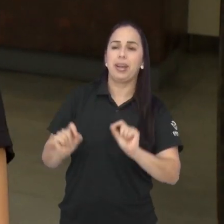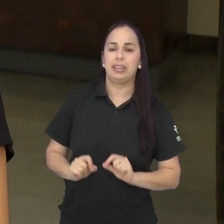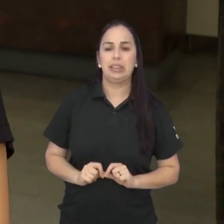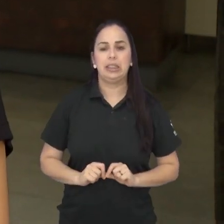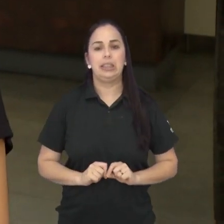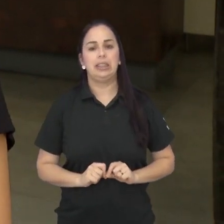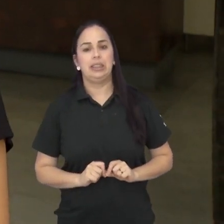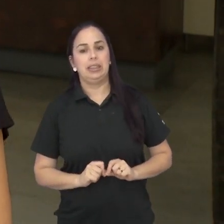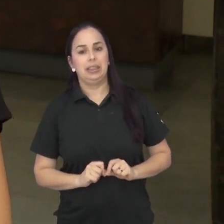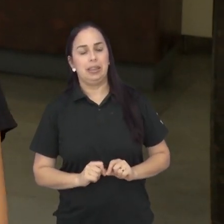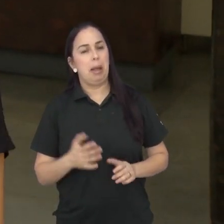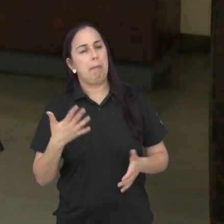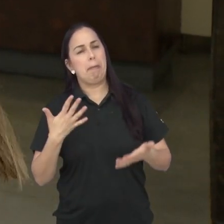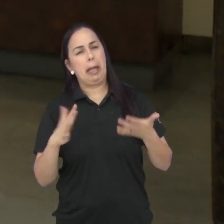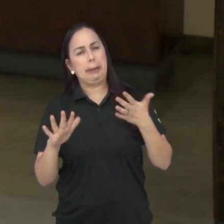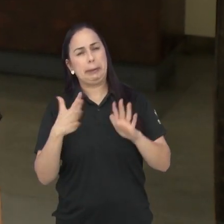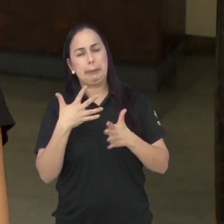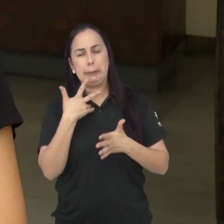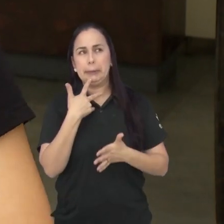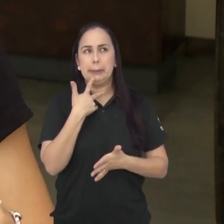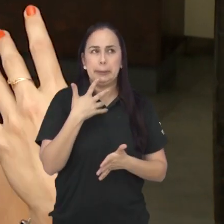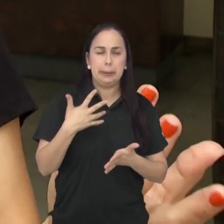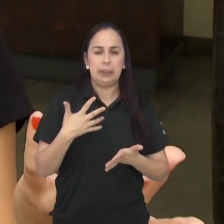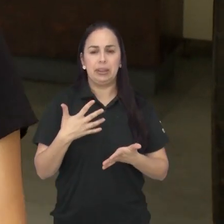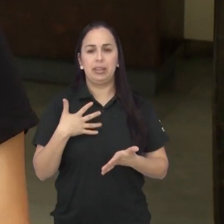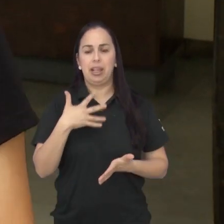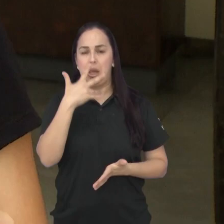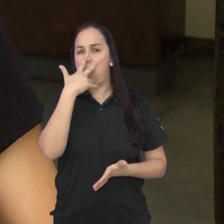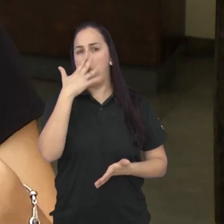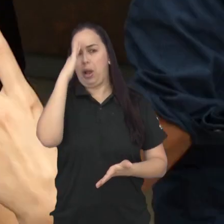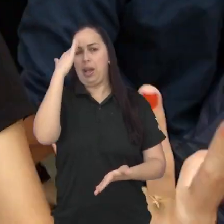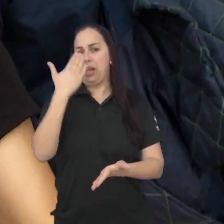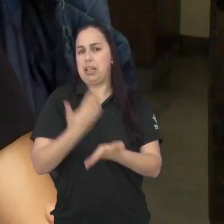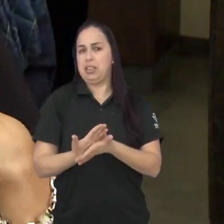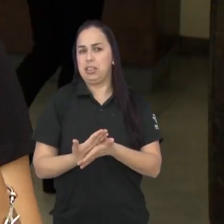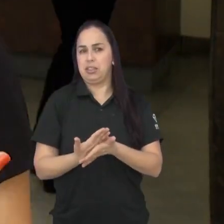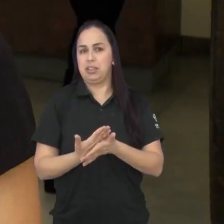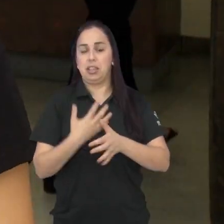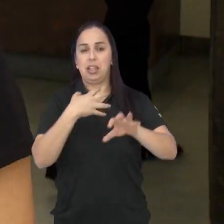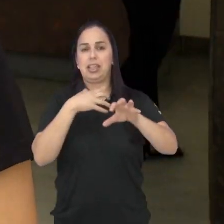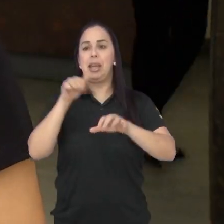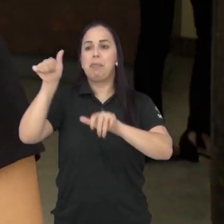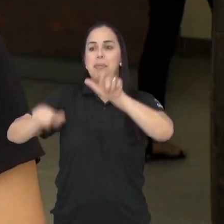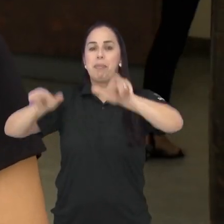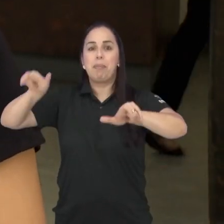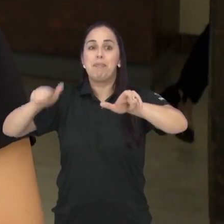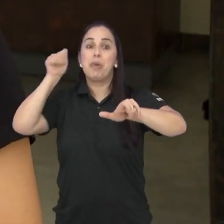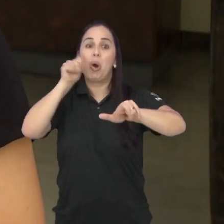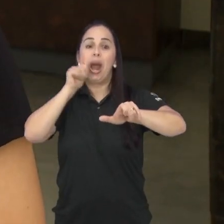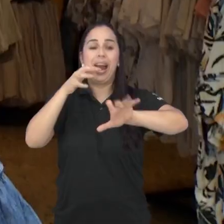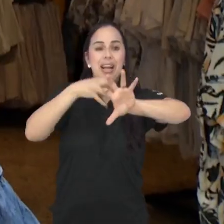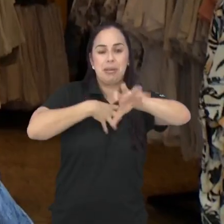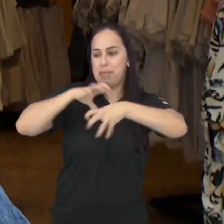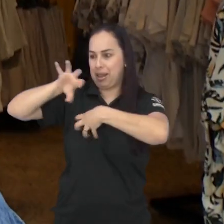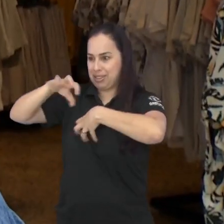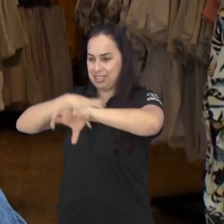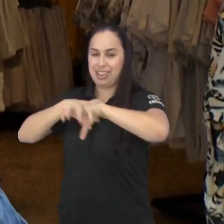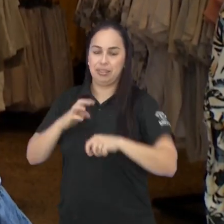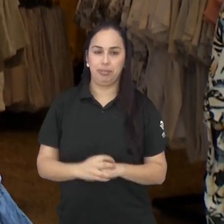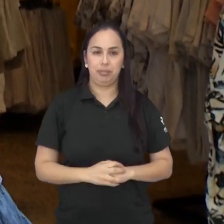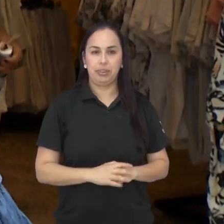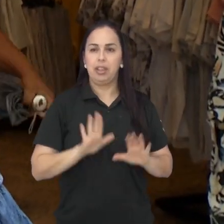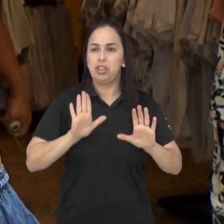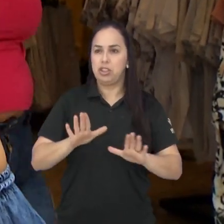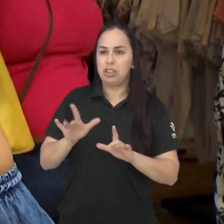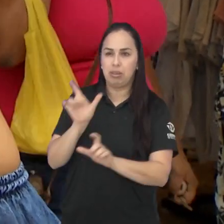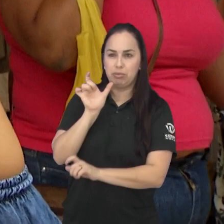é? Mais ou menos, mas eu acredito que é quando a gente precisa ter um pouco de empatia com outras mulheres também. Você já ouviu falar no